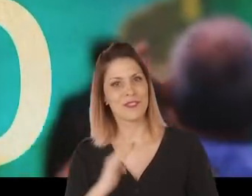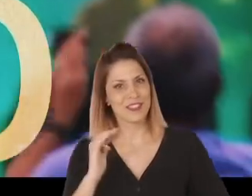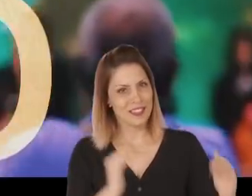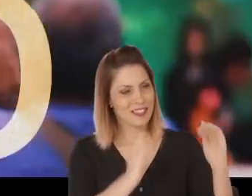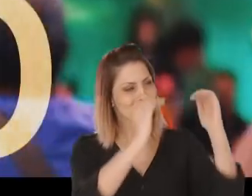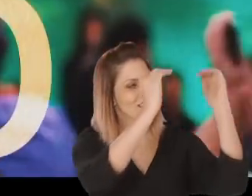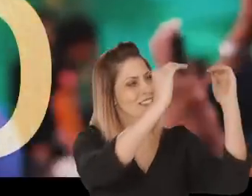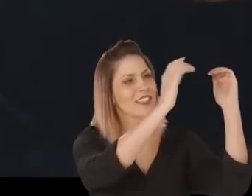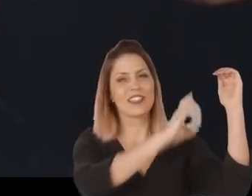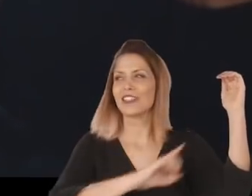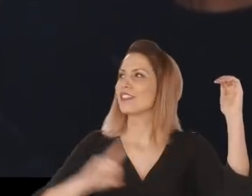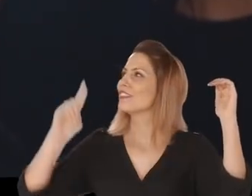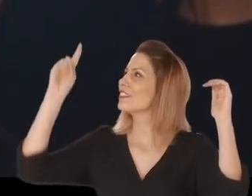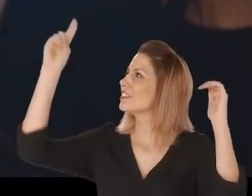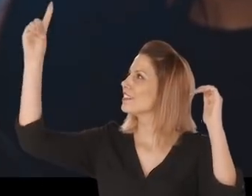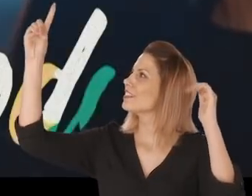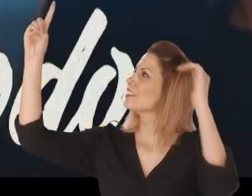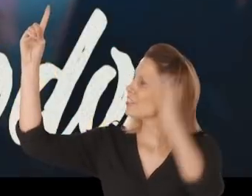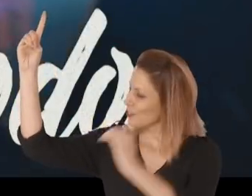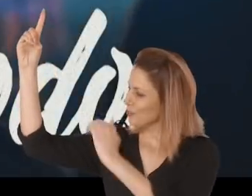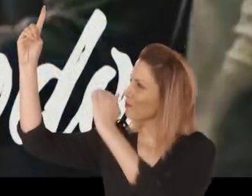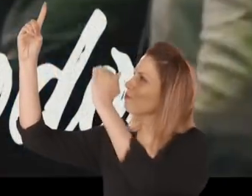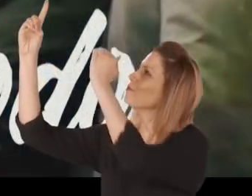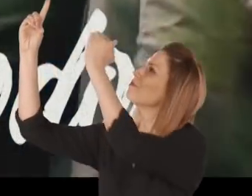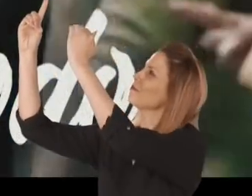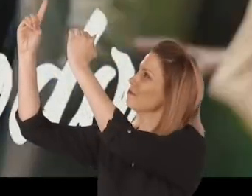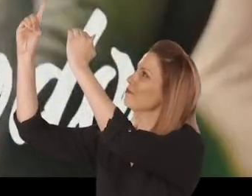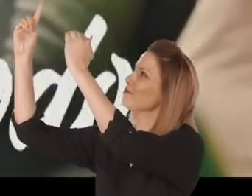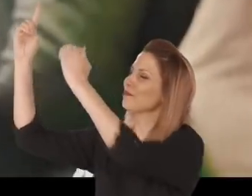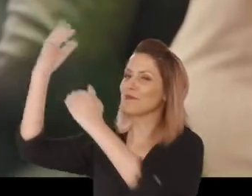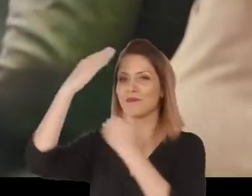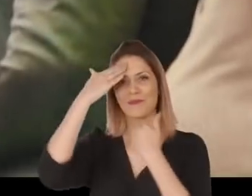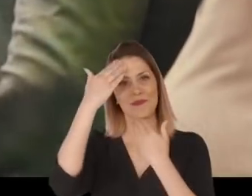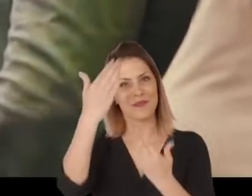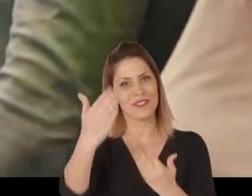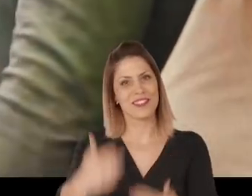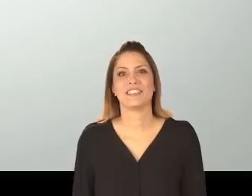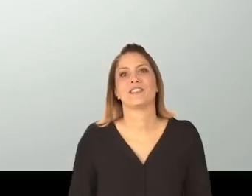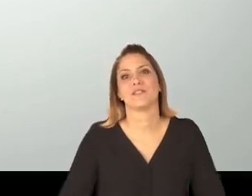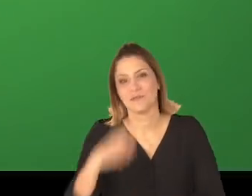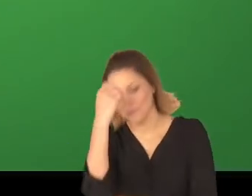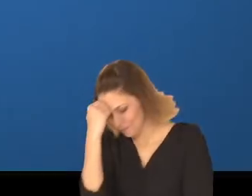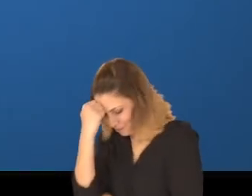Brasil acima de tudo e Deus acima de todos. Muito